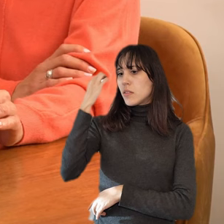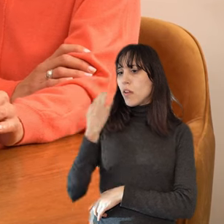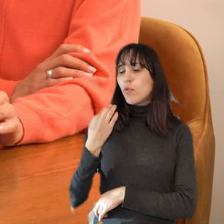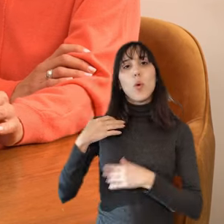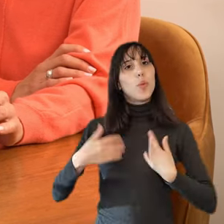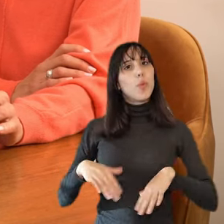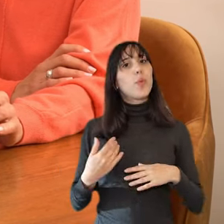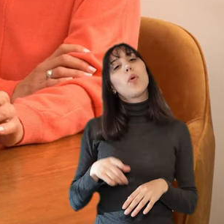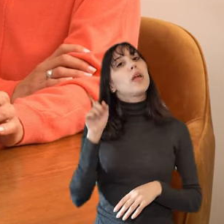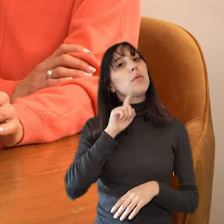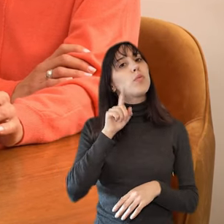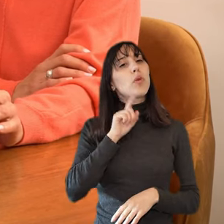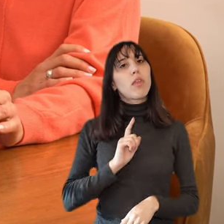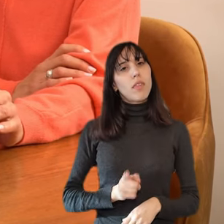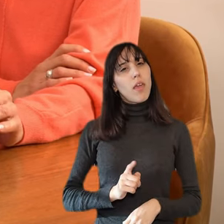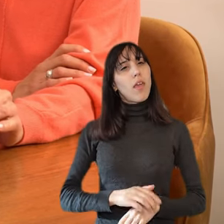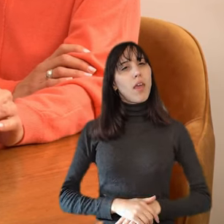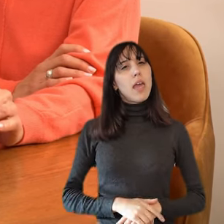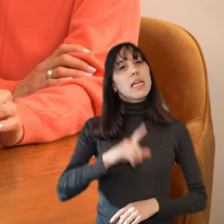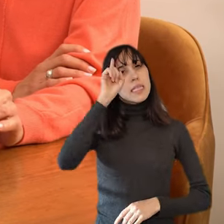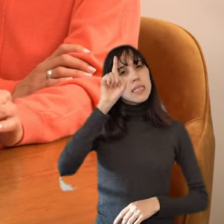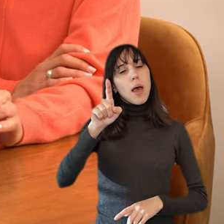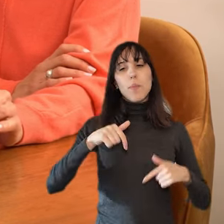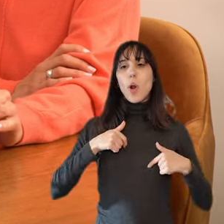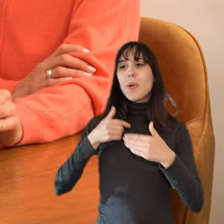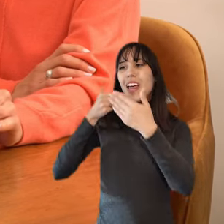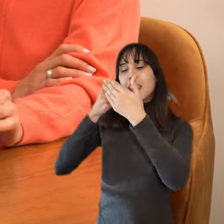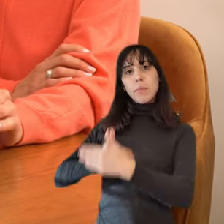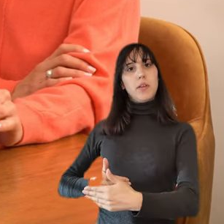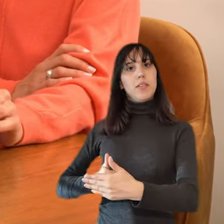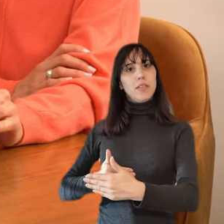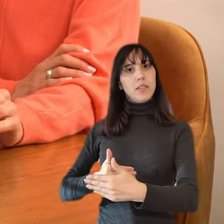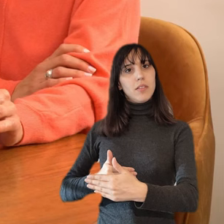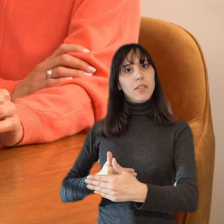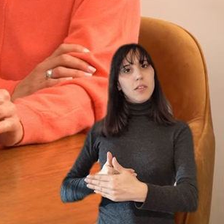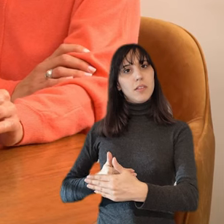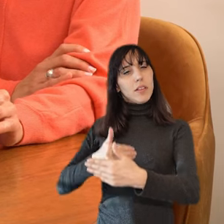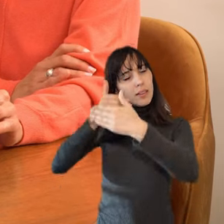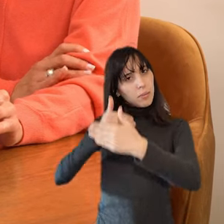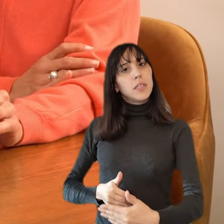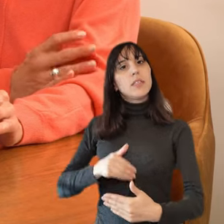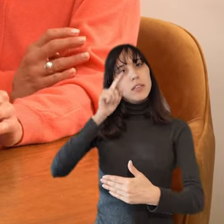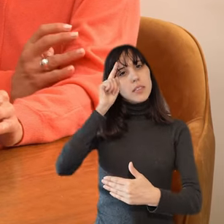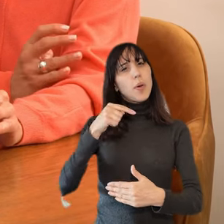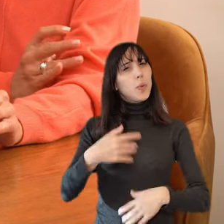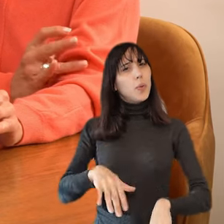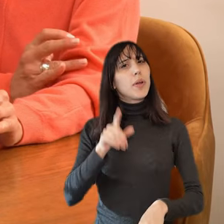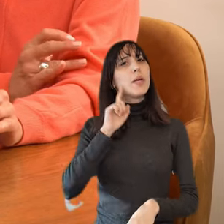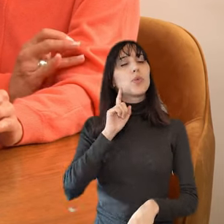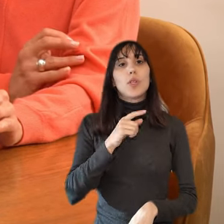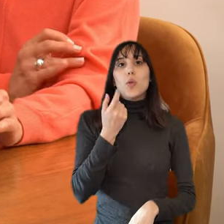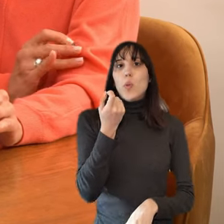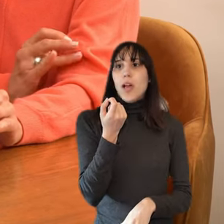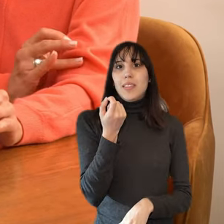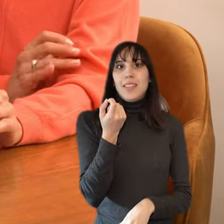importante esse esse saber eh de dar Limites não é é quase como se